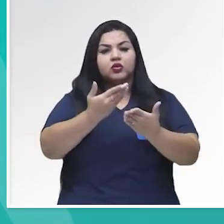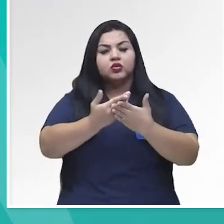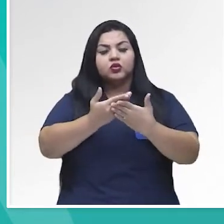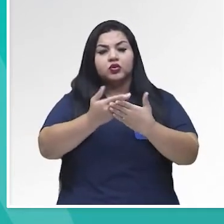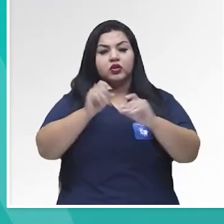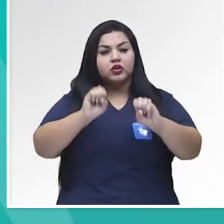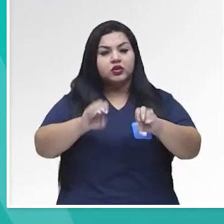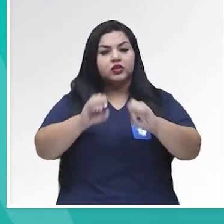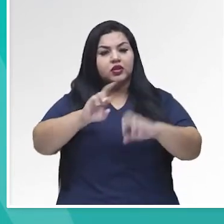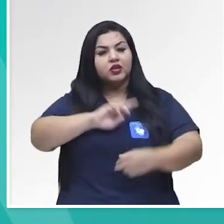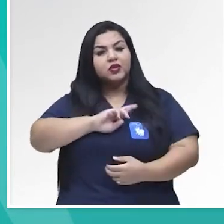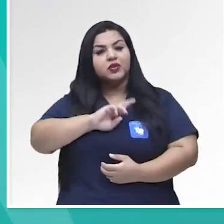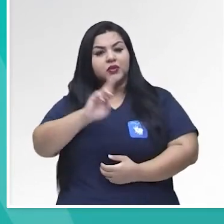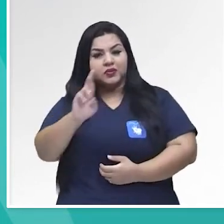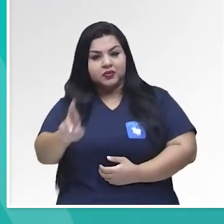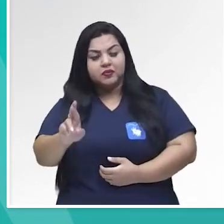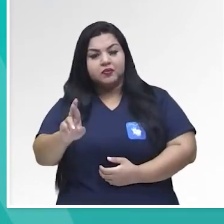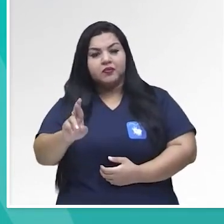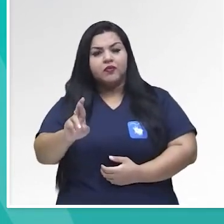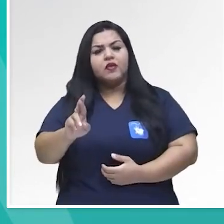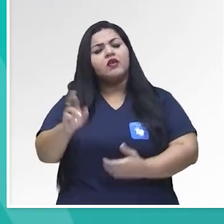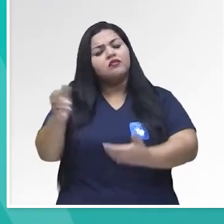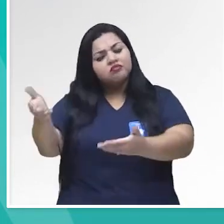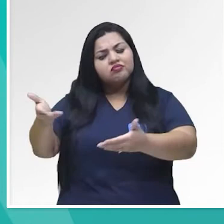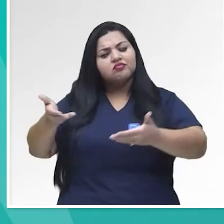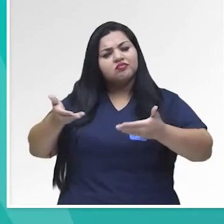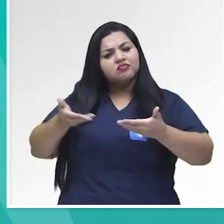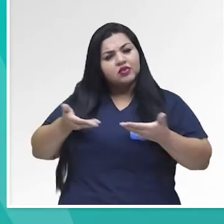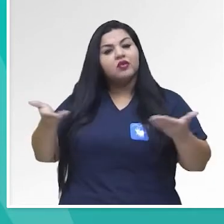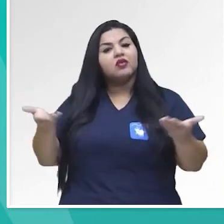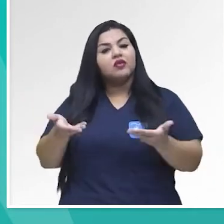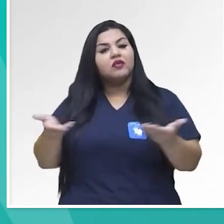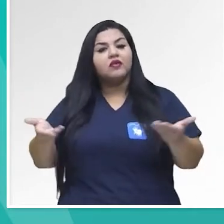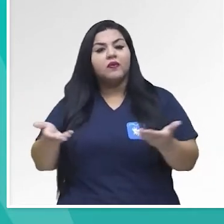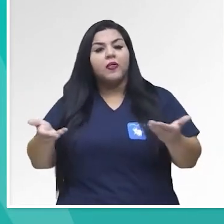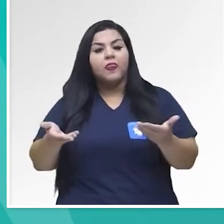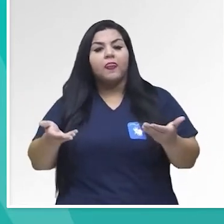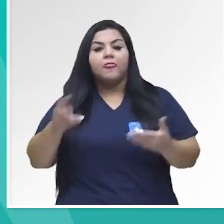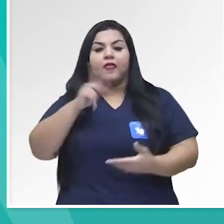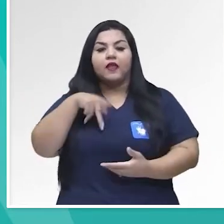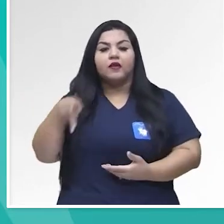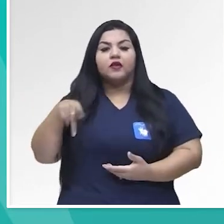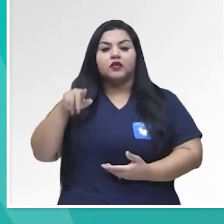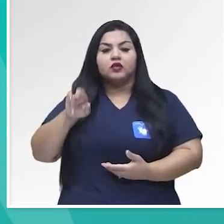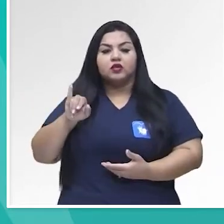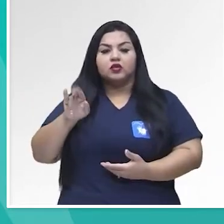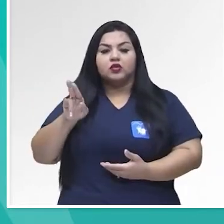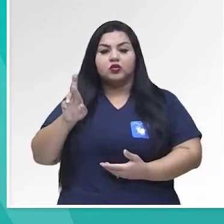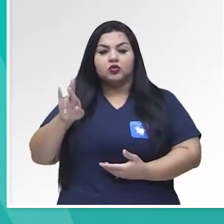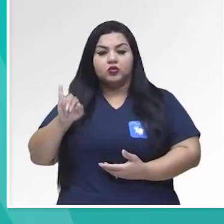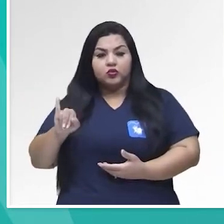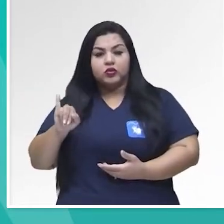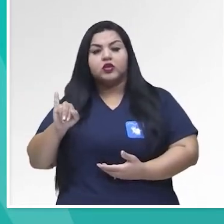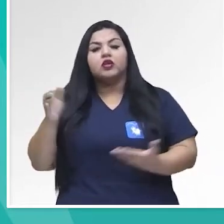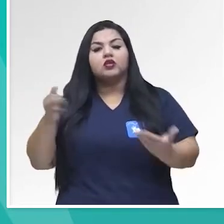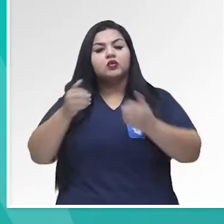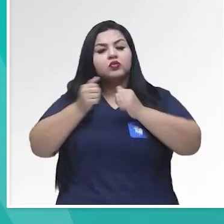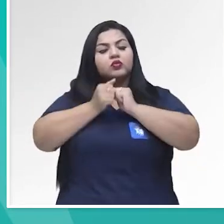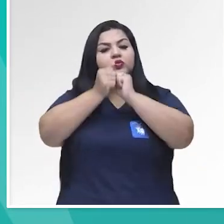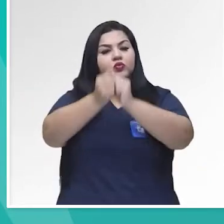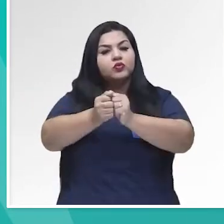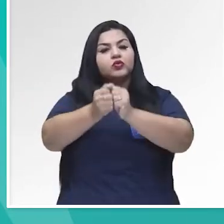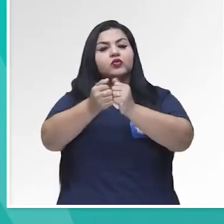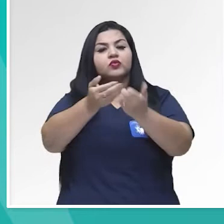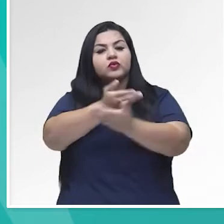religioso. Sinta-se acolhido nesse momento. Eu sou o professor Yuri Lima e estarei com vocês ao longo desta